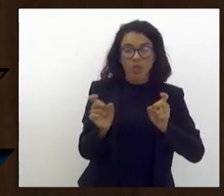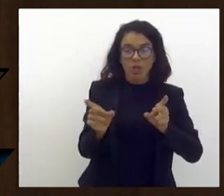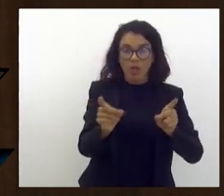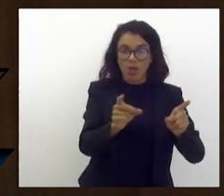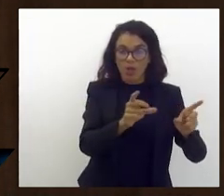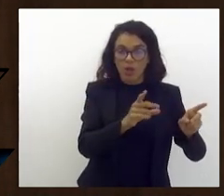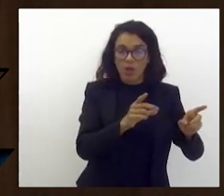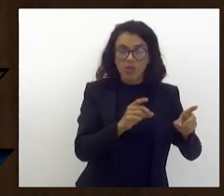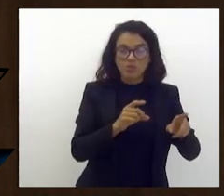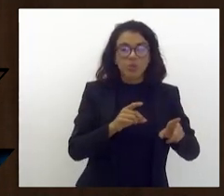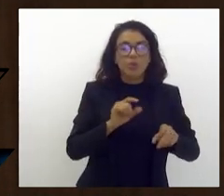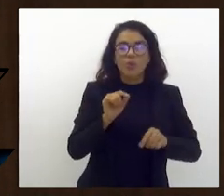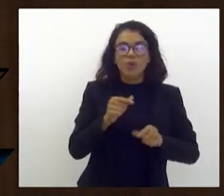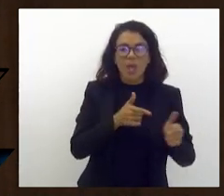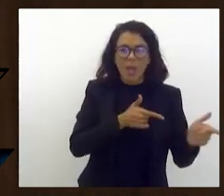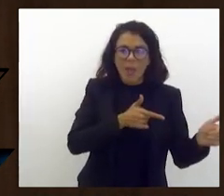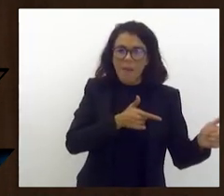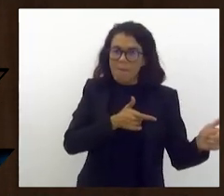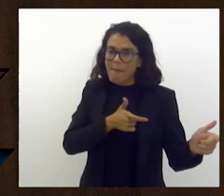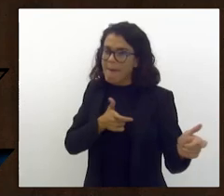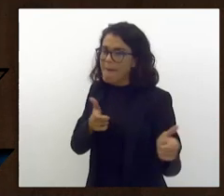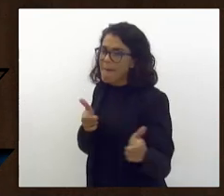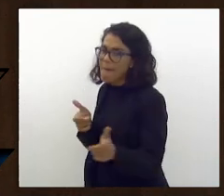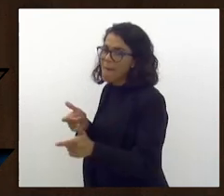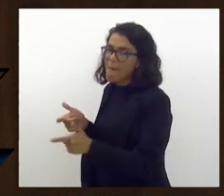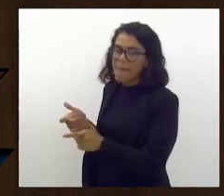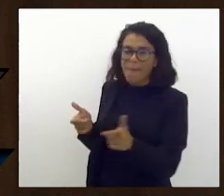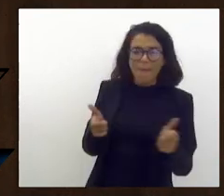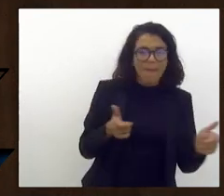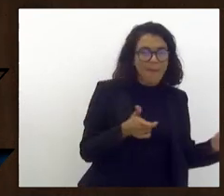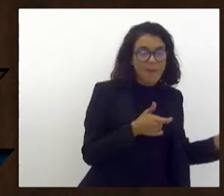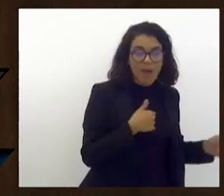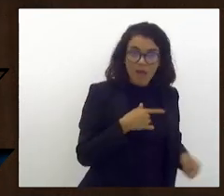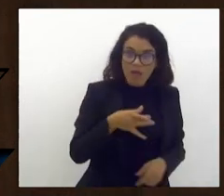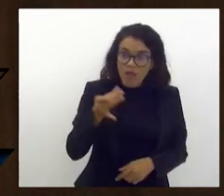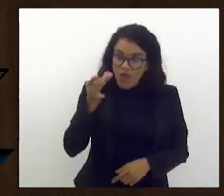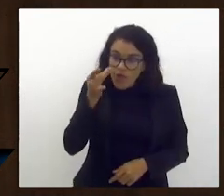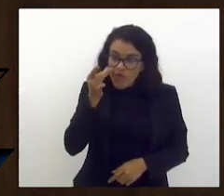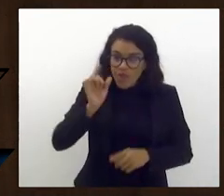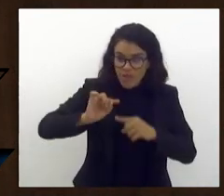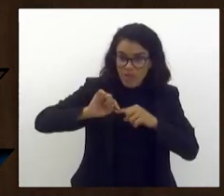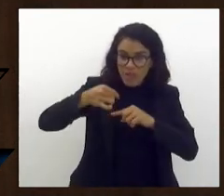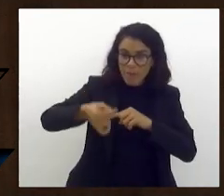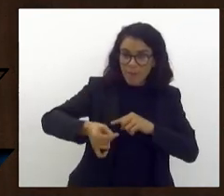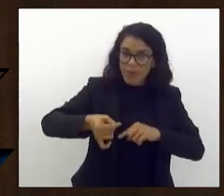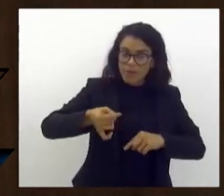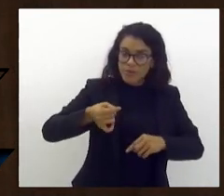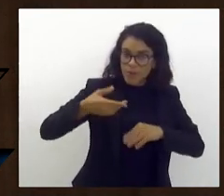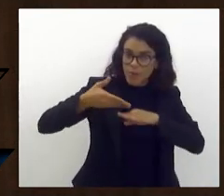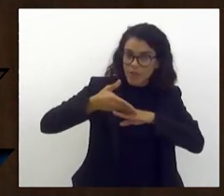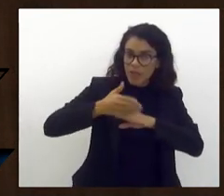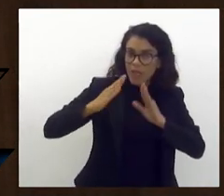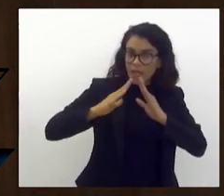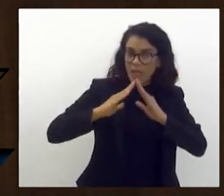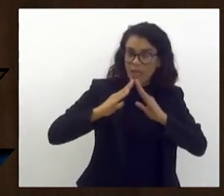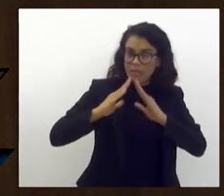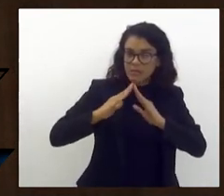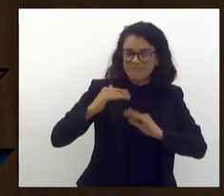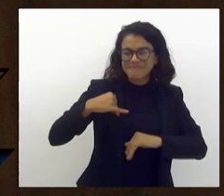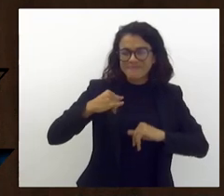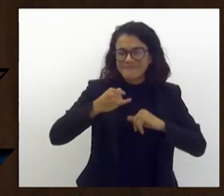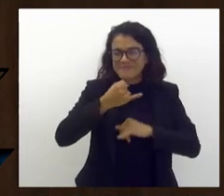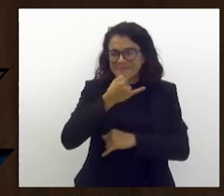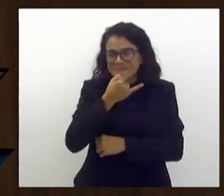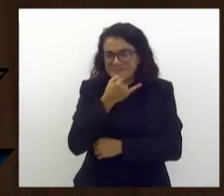levando total horror à família, qual eu tive até presente no local posteriormente. E é muito triste, senhora